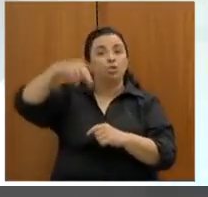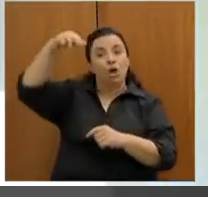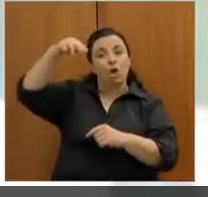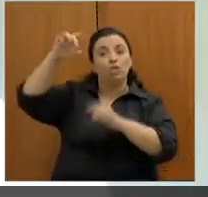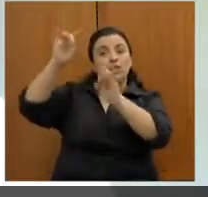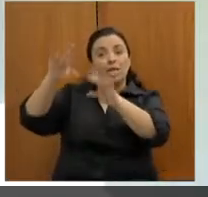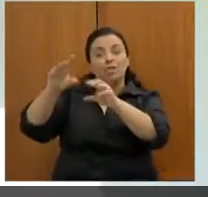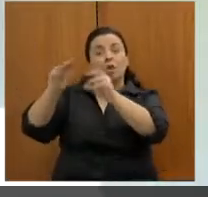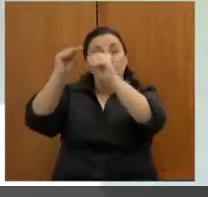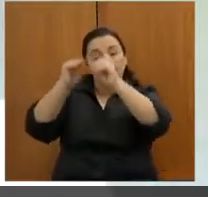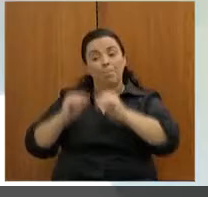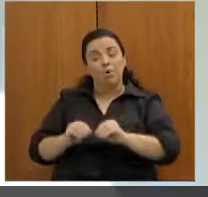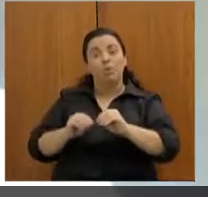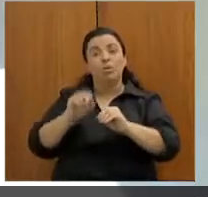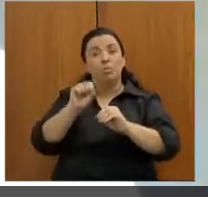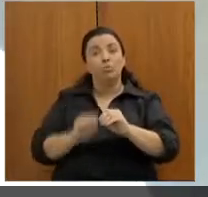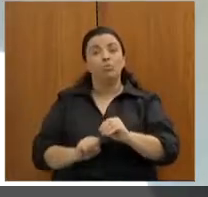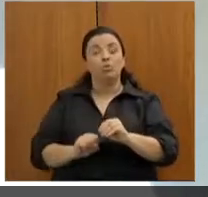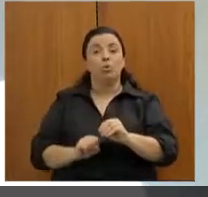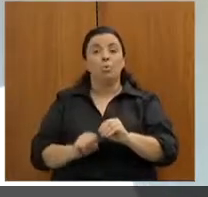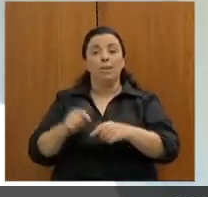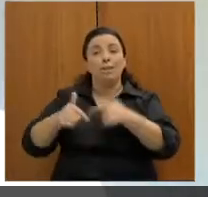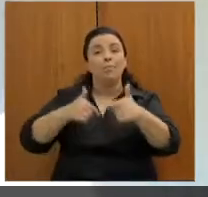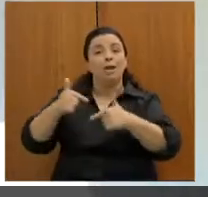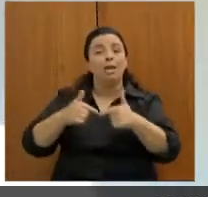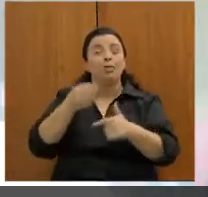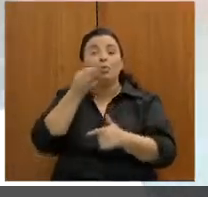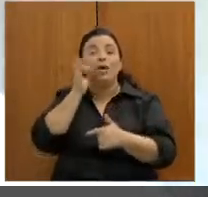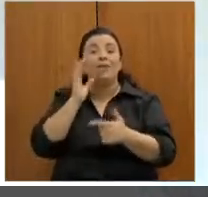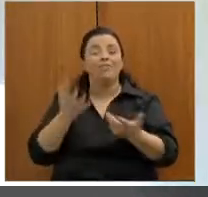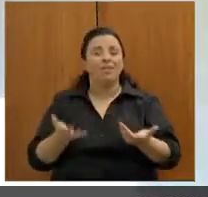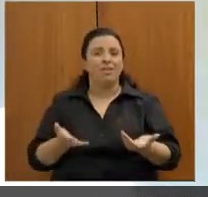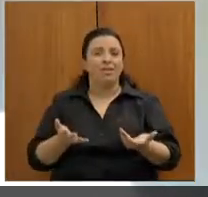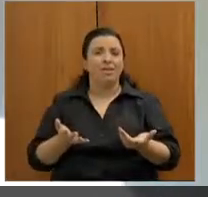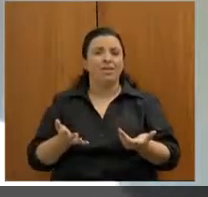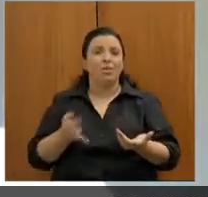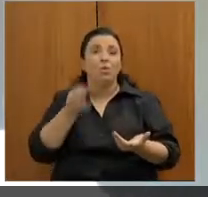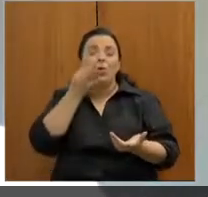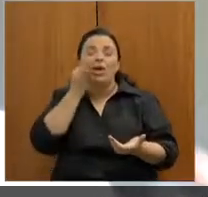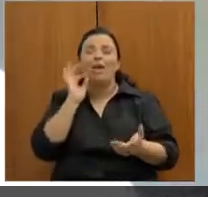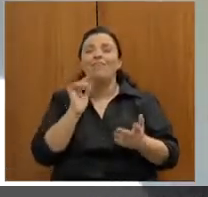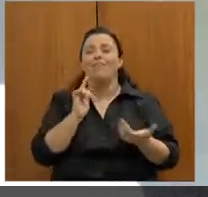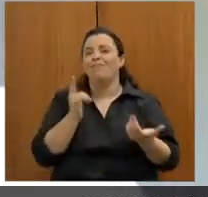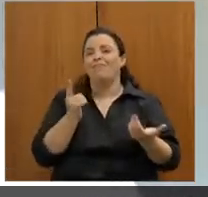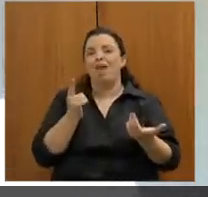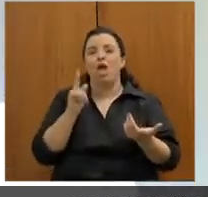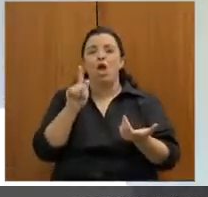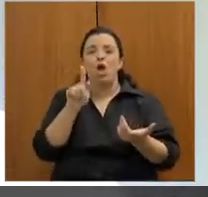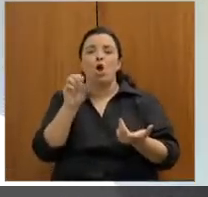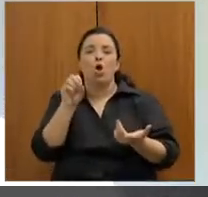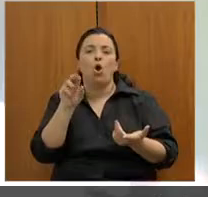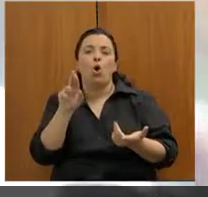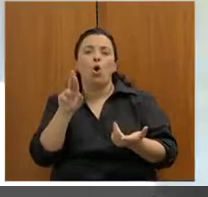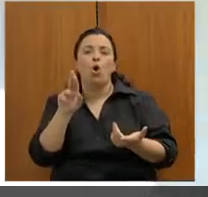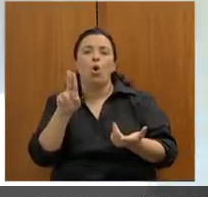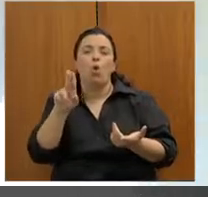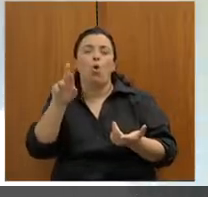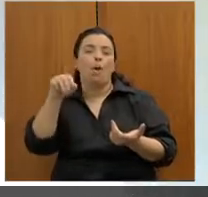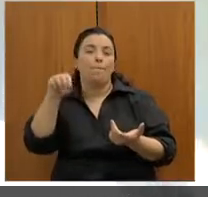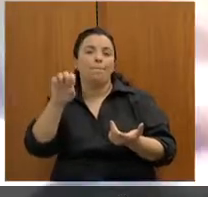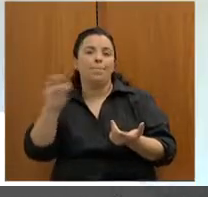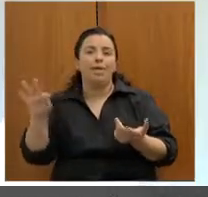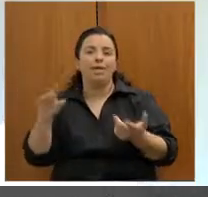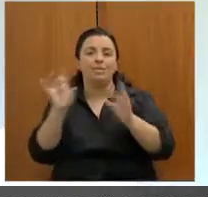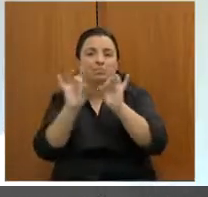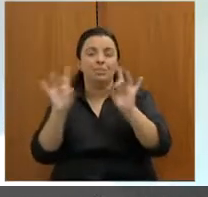café hoje tão vangloriado meu café gourmet ainda tem mão escrava e essa